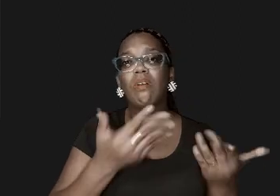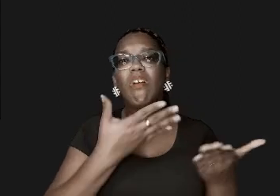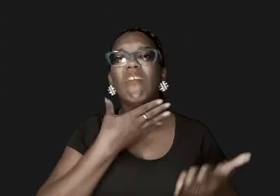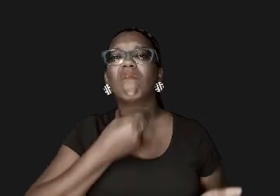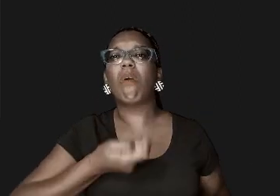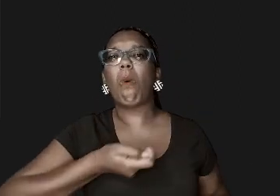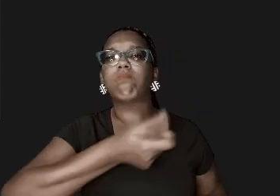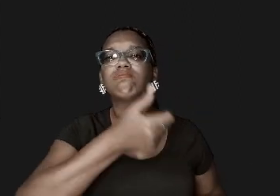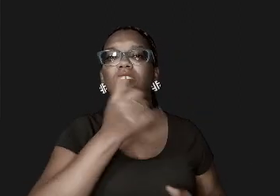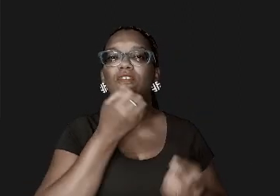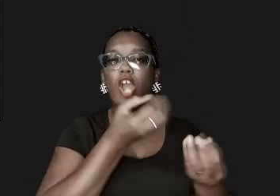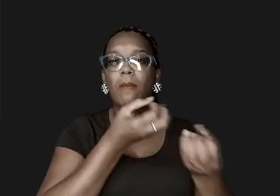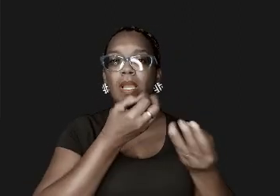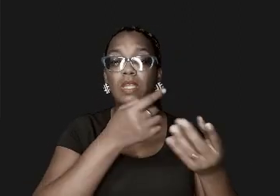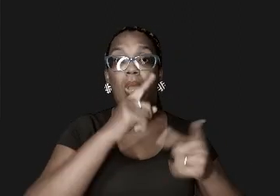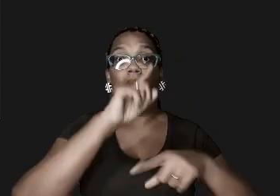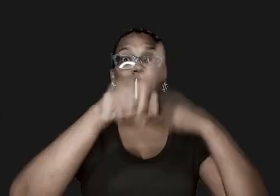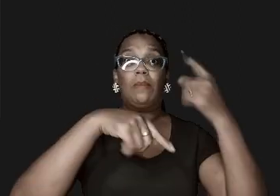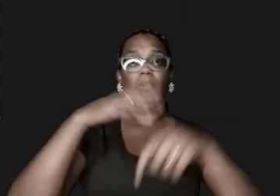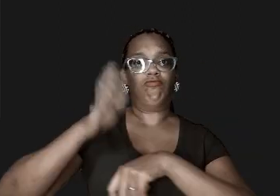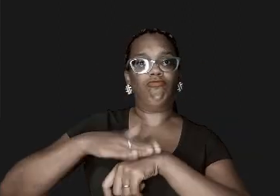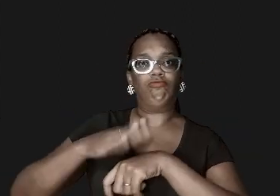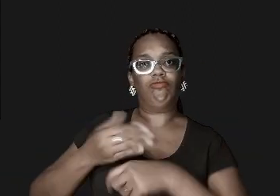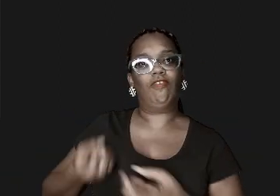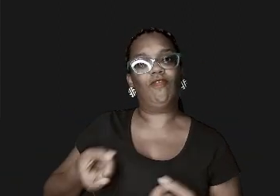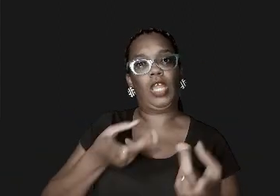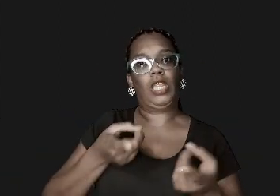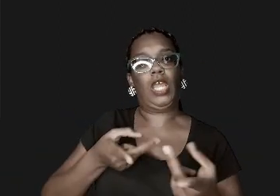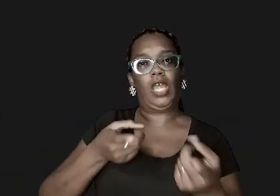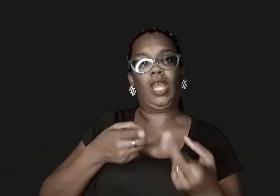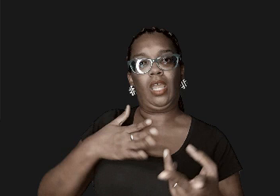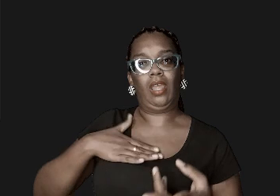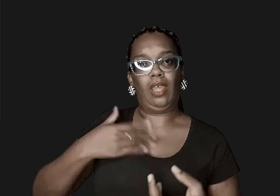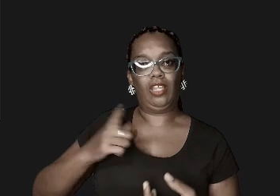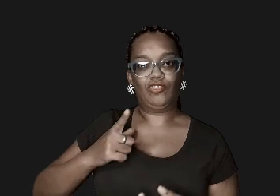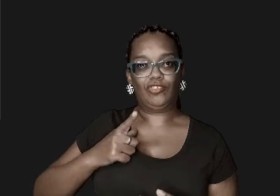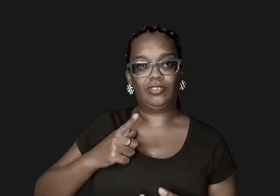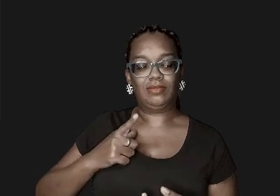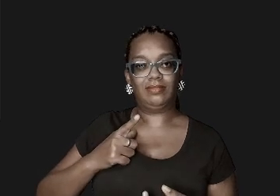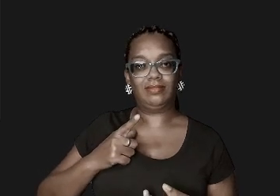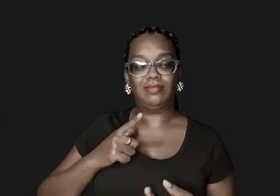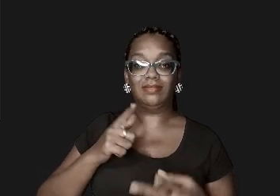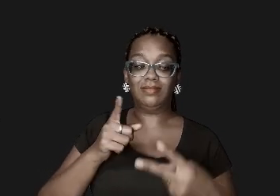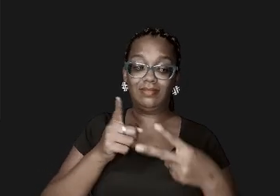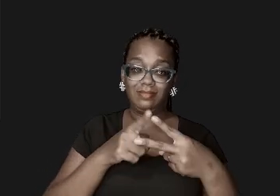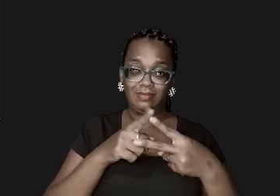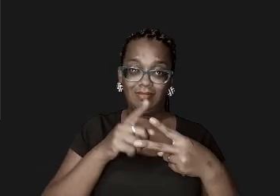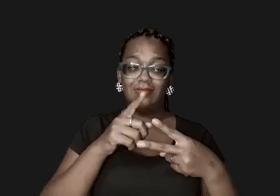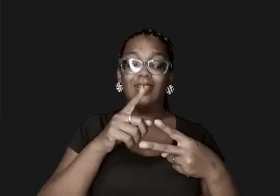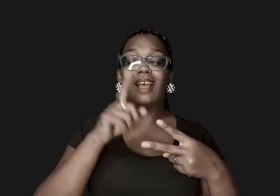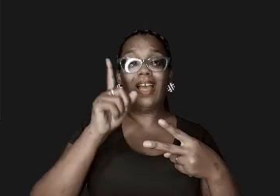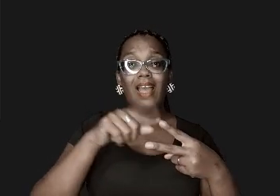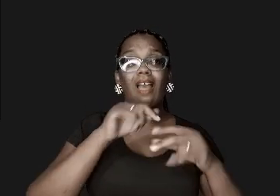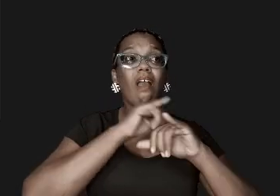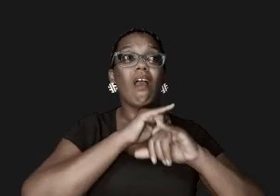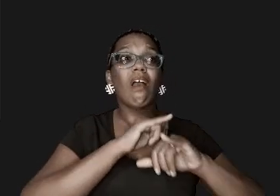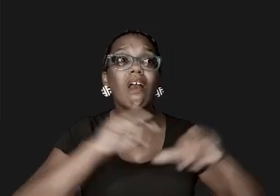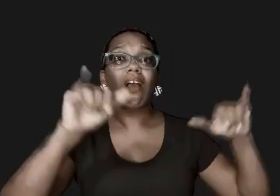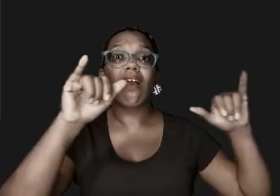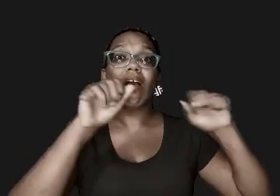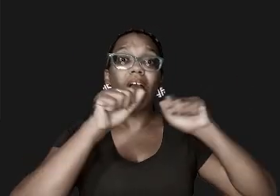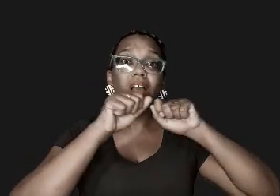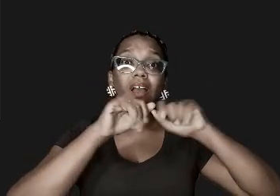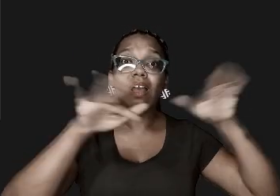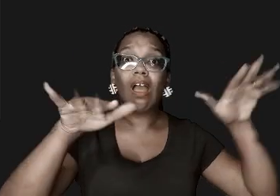eleva o preço de um ativo a partir da emissão de uma falsa informação para depois você mesmo